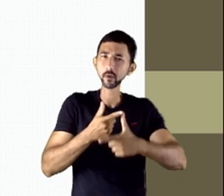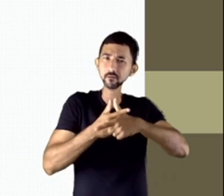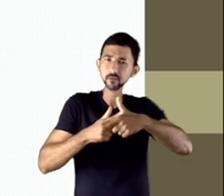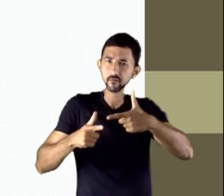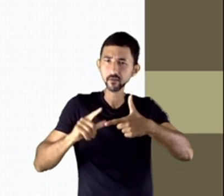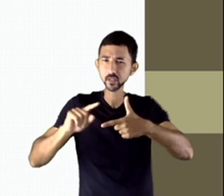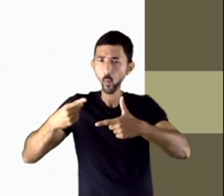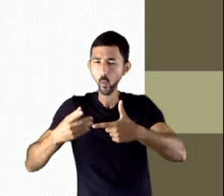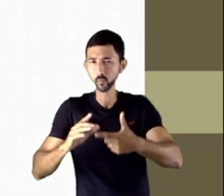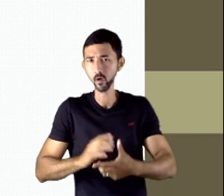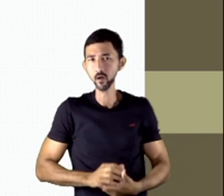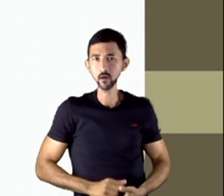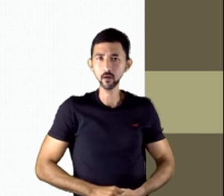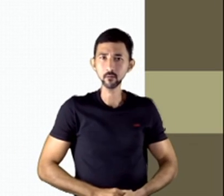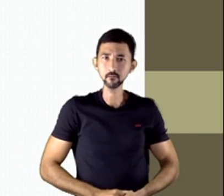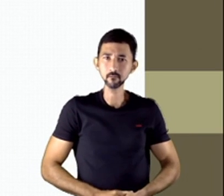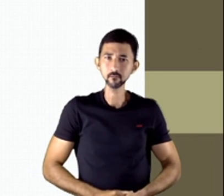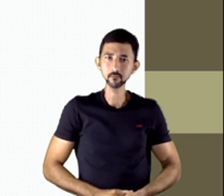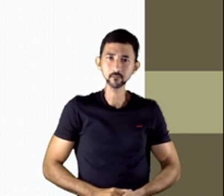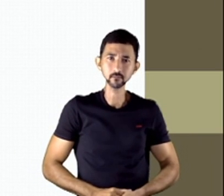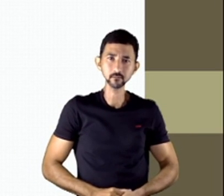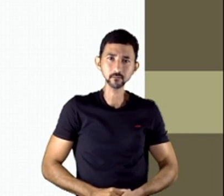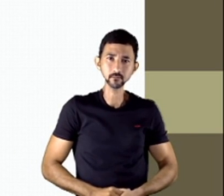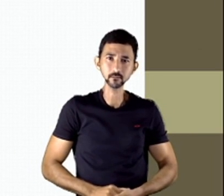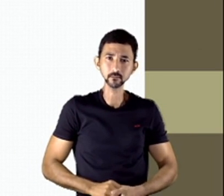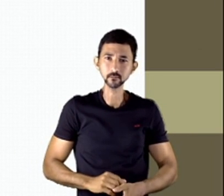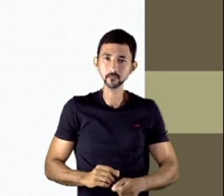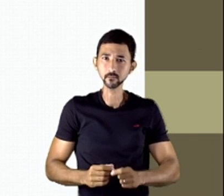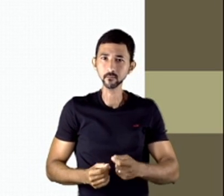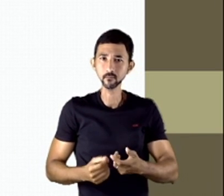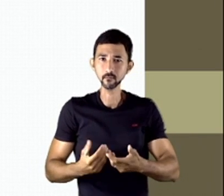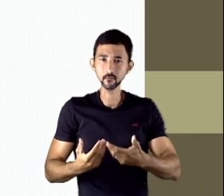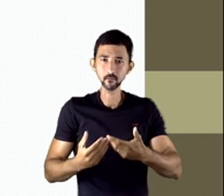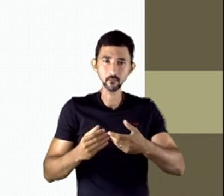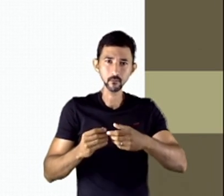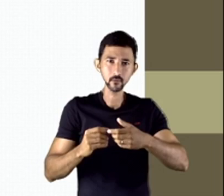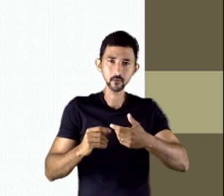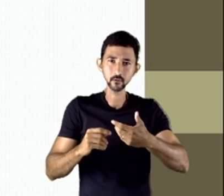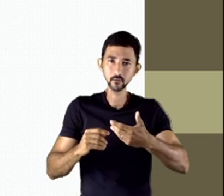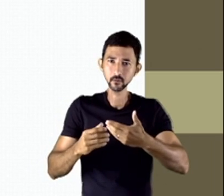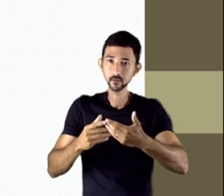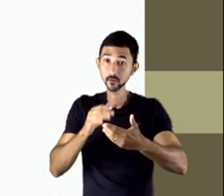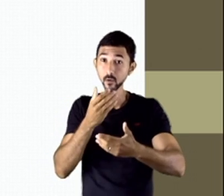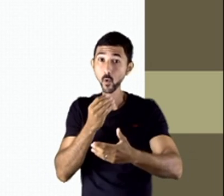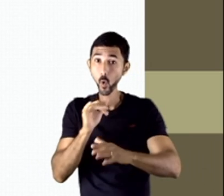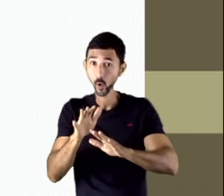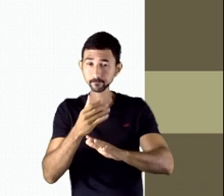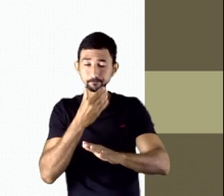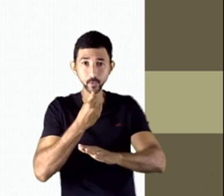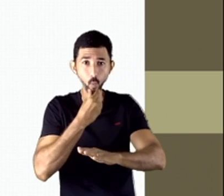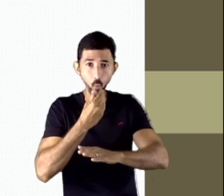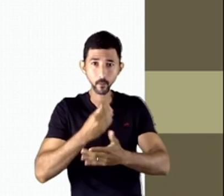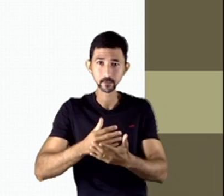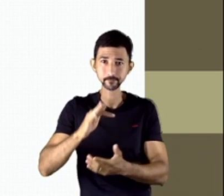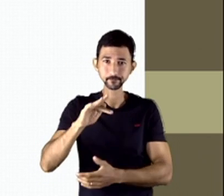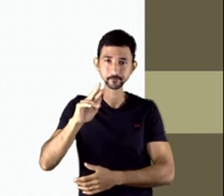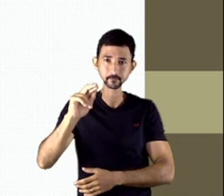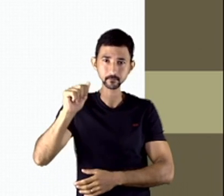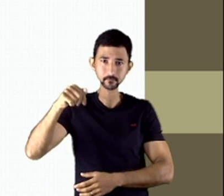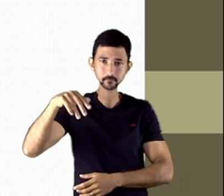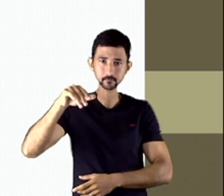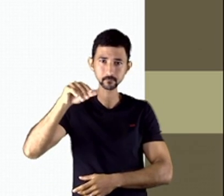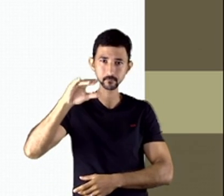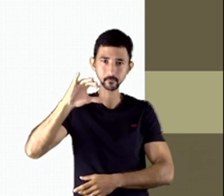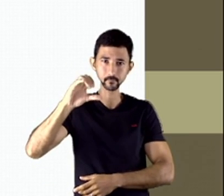por outro ou não. Tá? Então a situação é a seguinte. Francisco precisa pagar sua